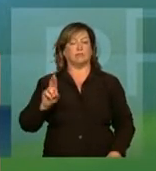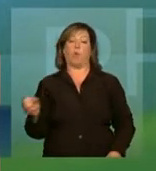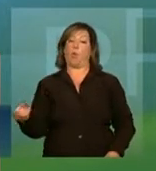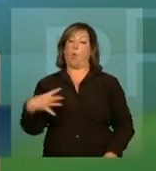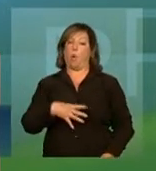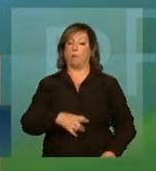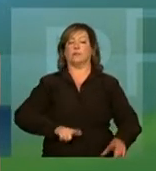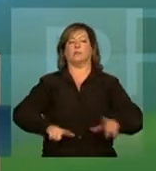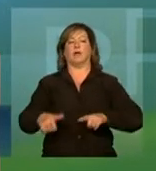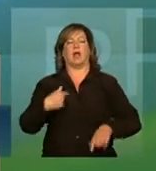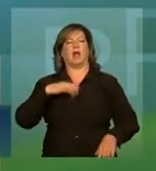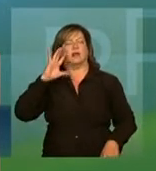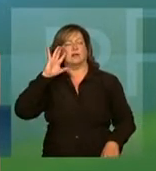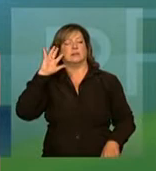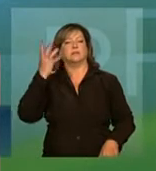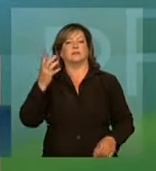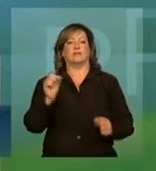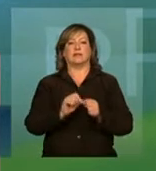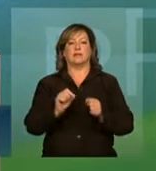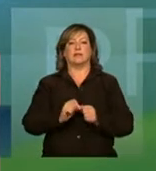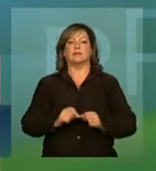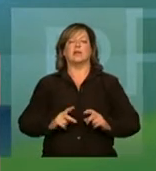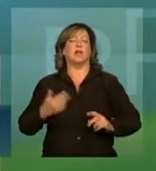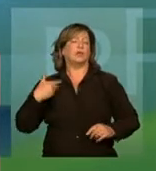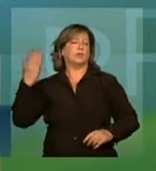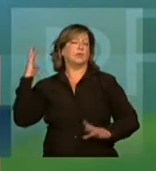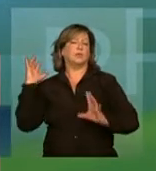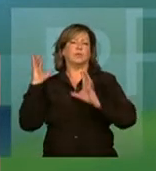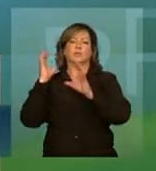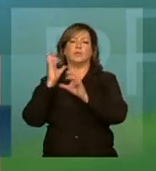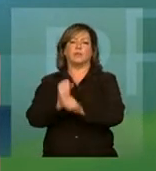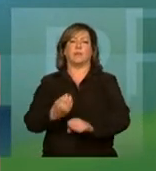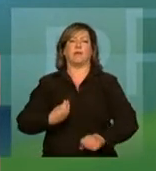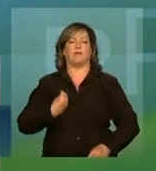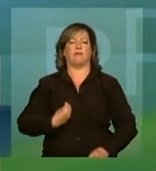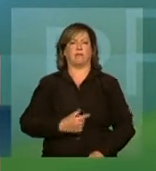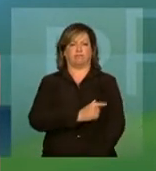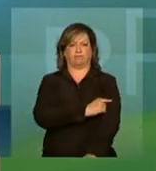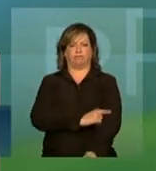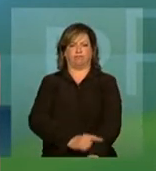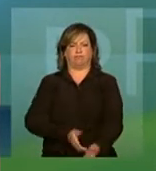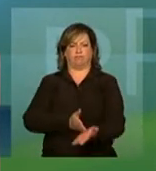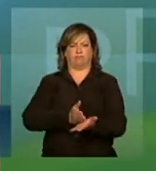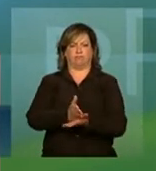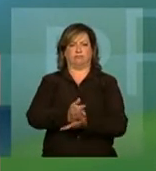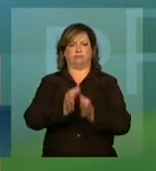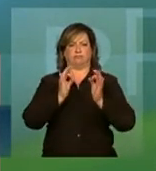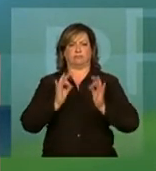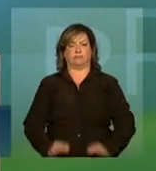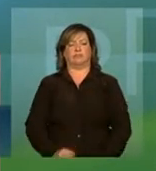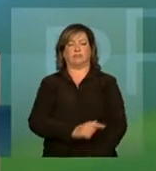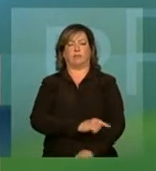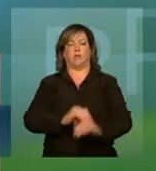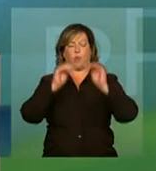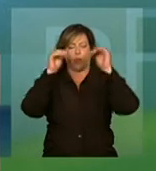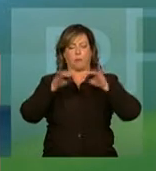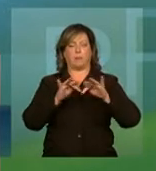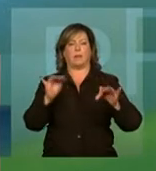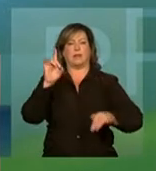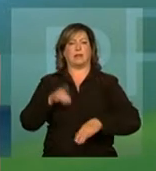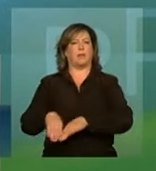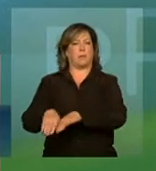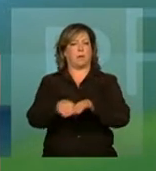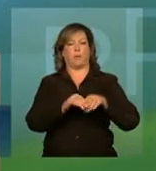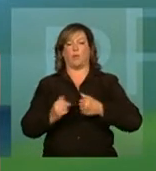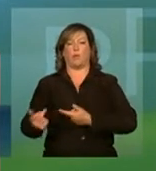funções, decidi atuar como sempre fiz ao longo da minha vida, com disciplina, determinação, humildade democrática e